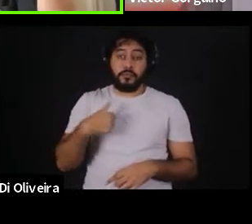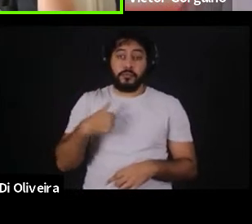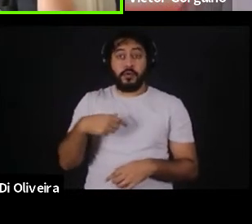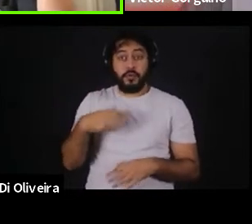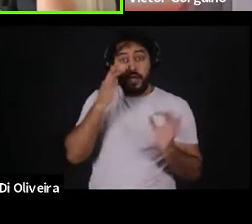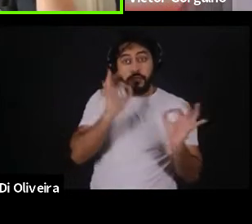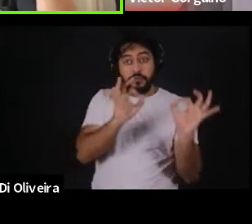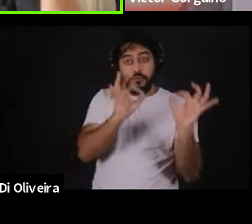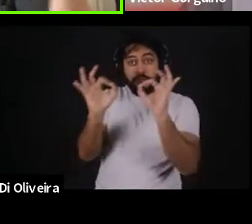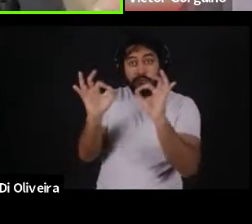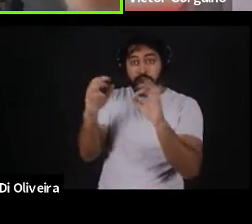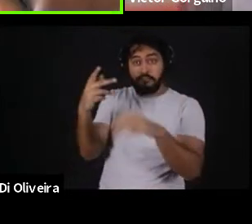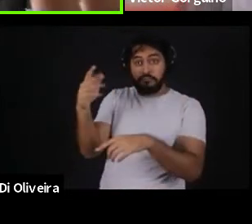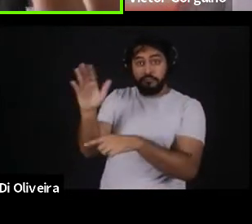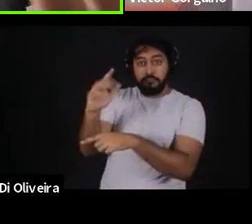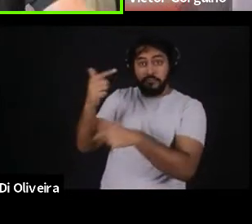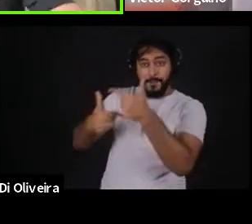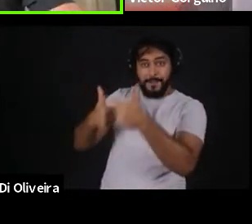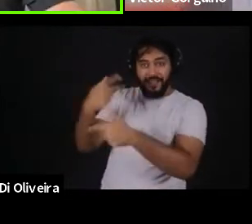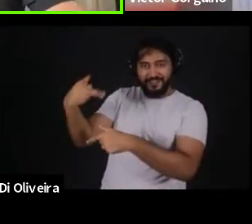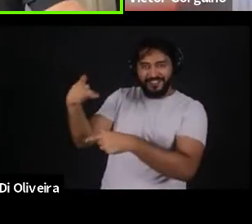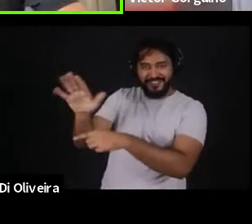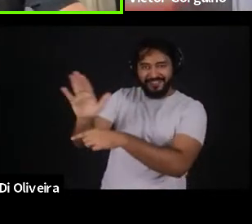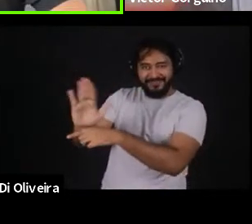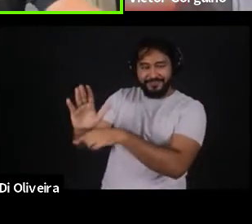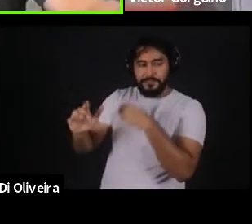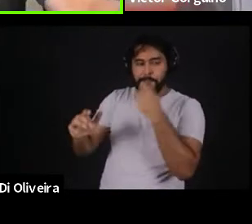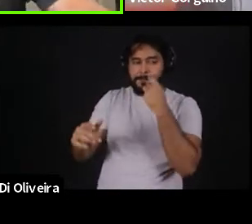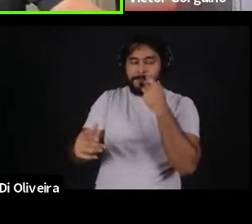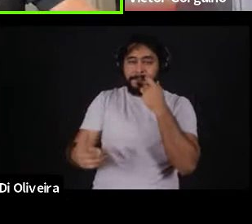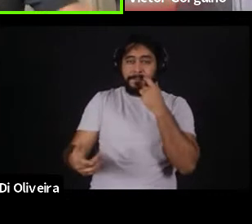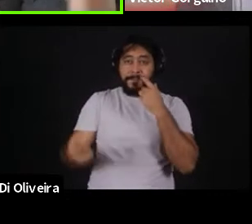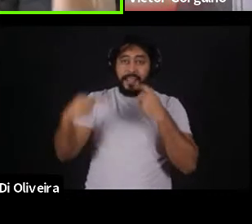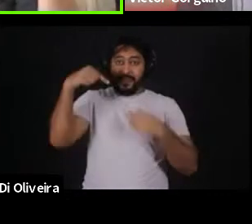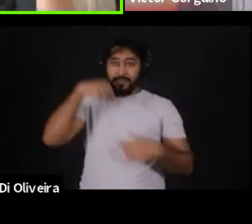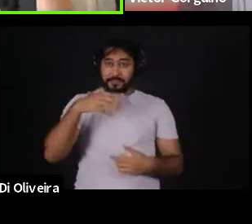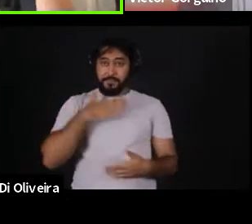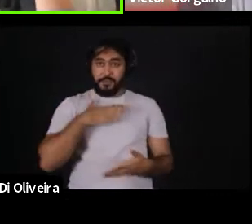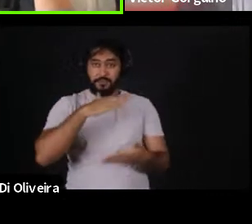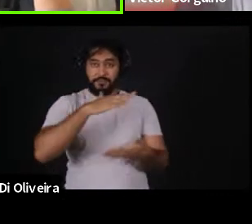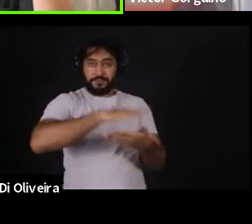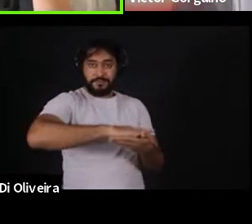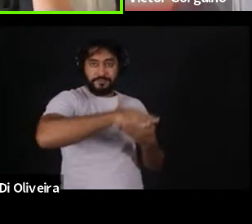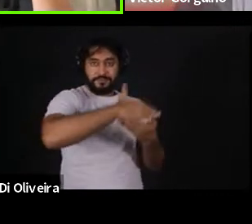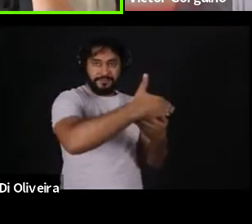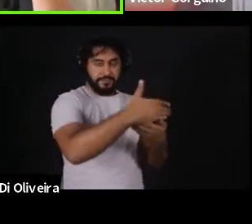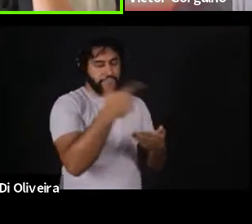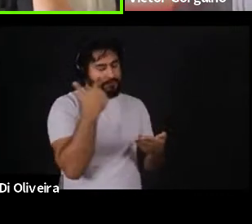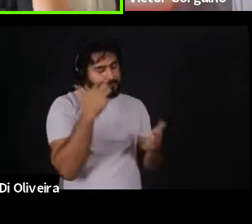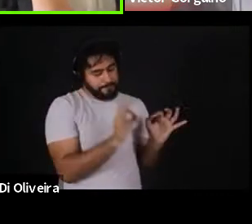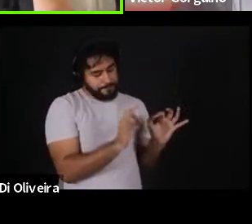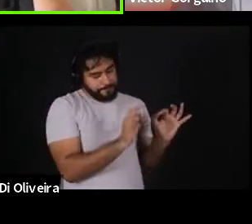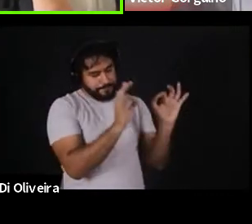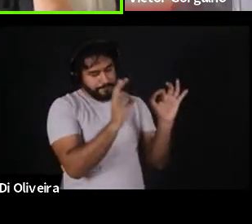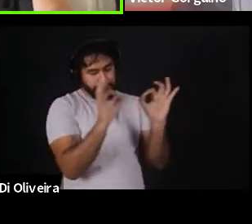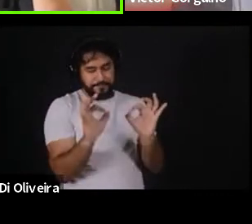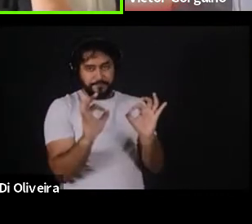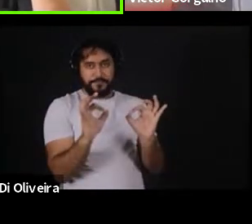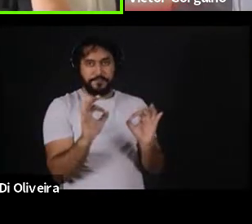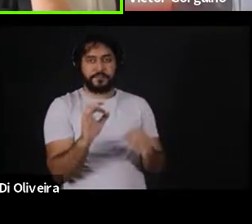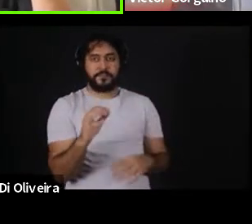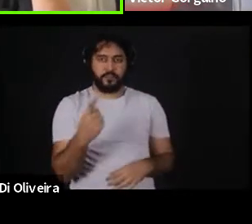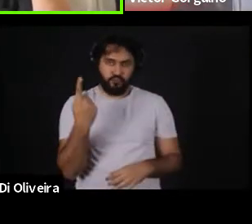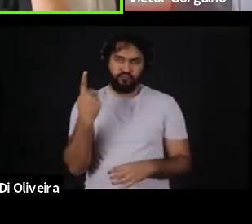vocês neste lugar aqui chamado meu computador laptop. Um dos trabalhos, que é o